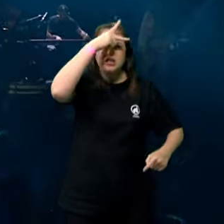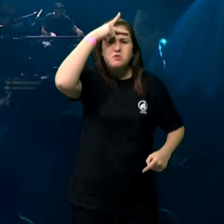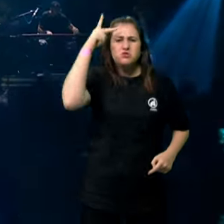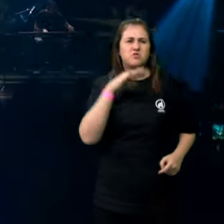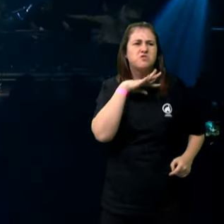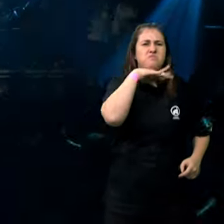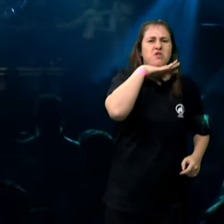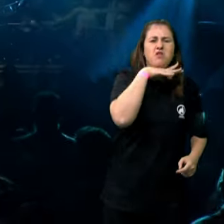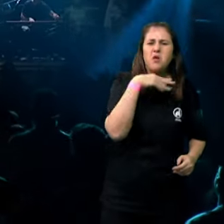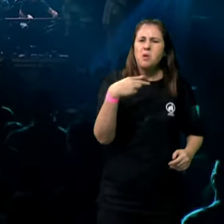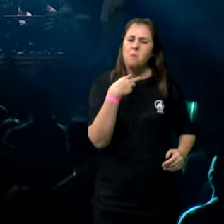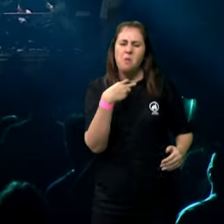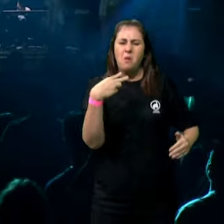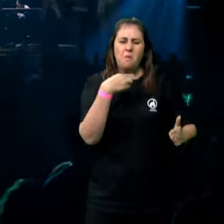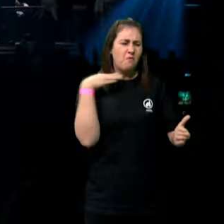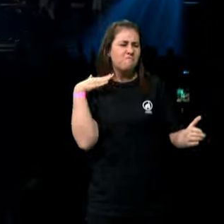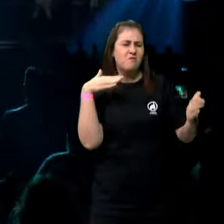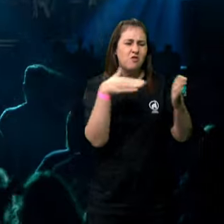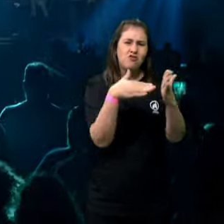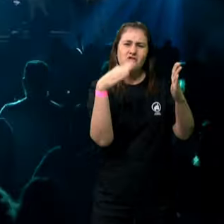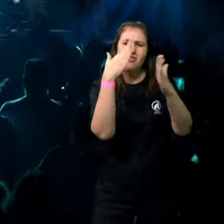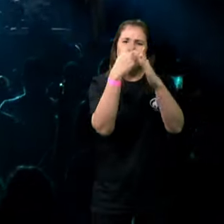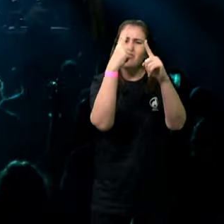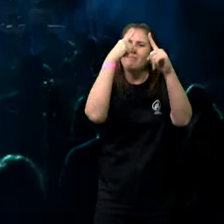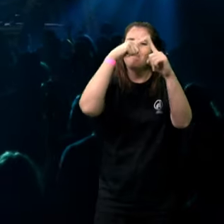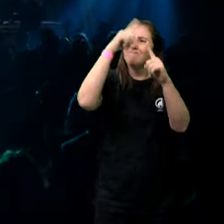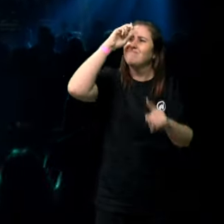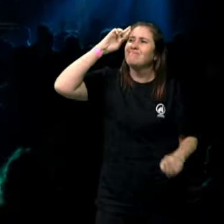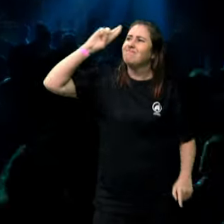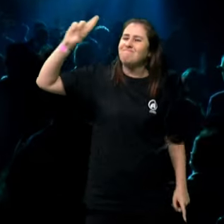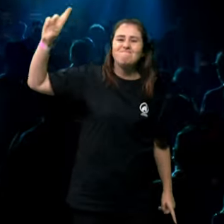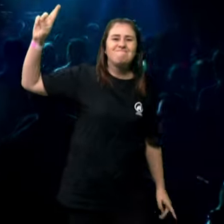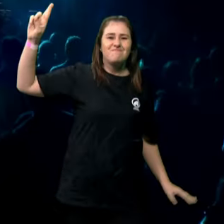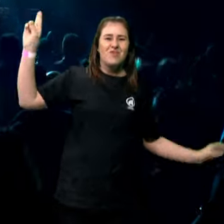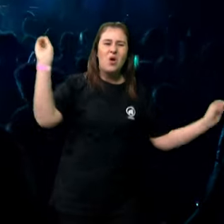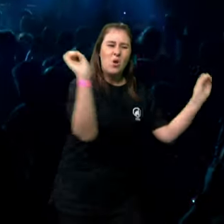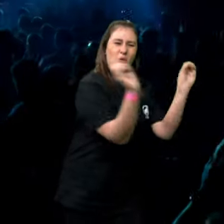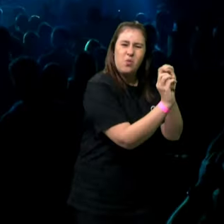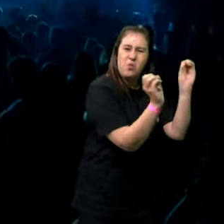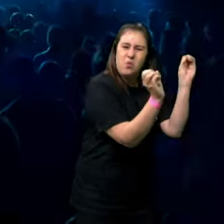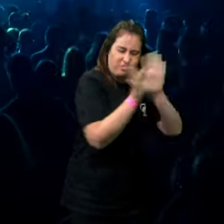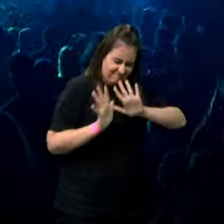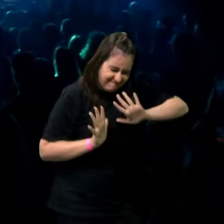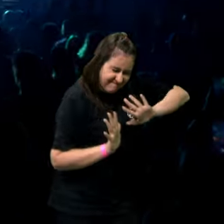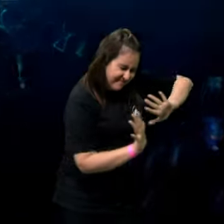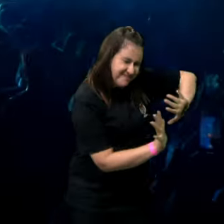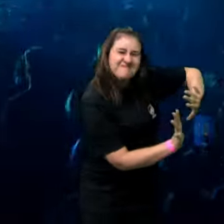os leões não pararam a igreja do Senhor